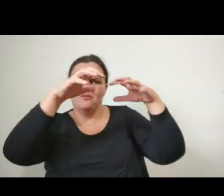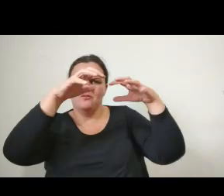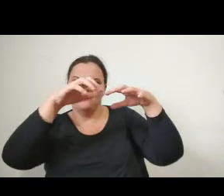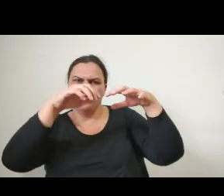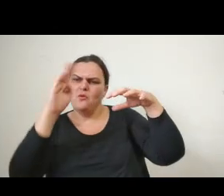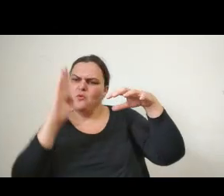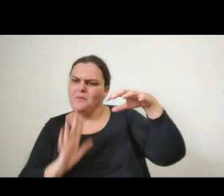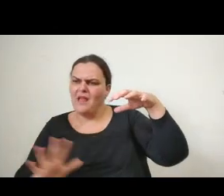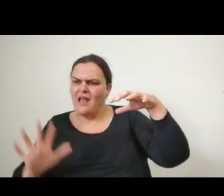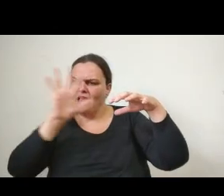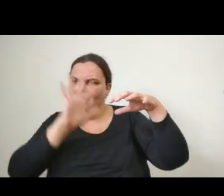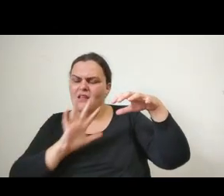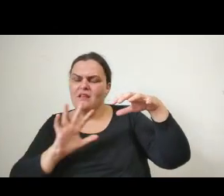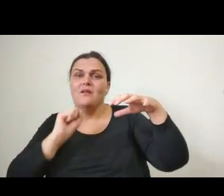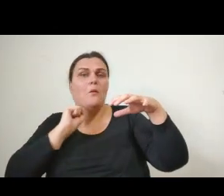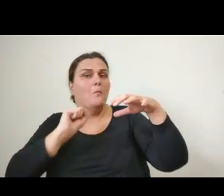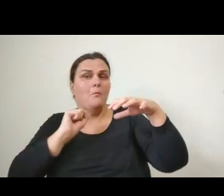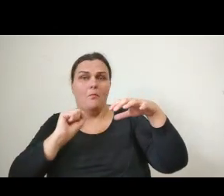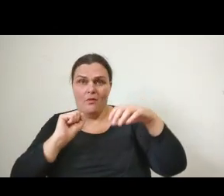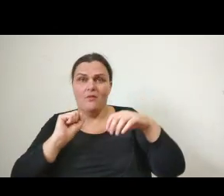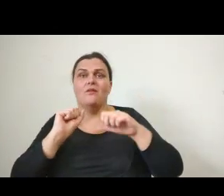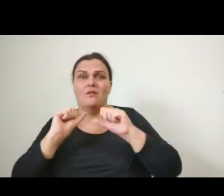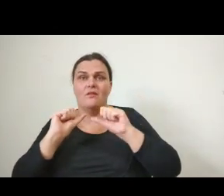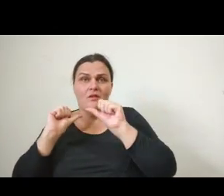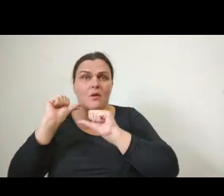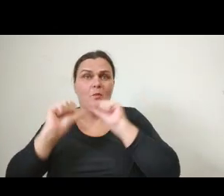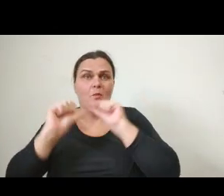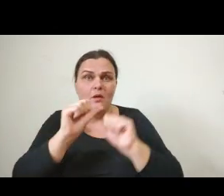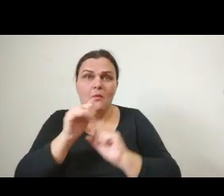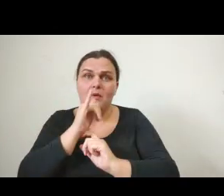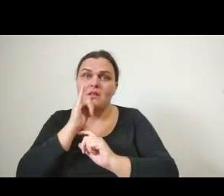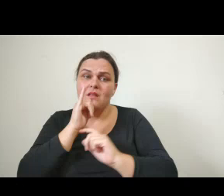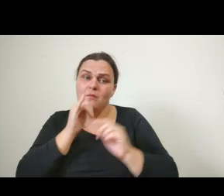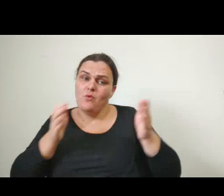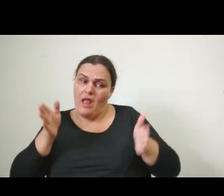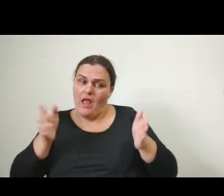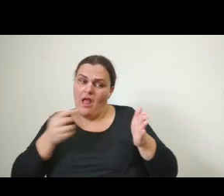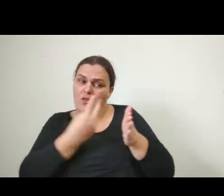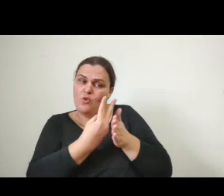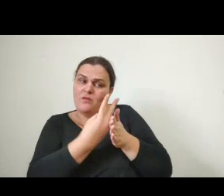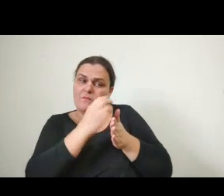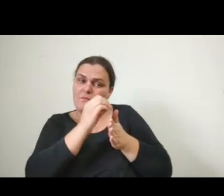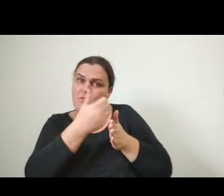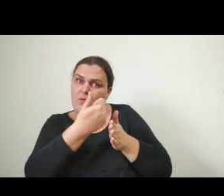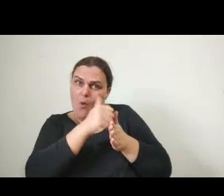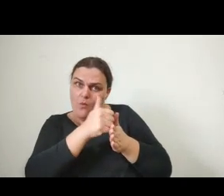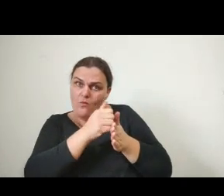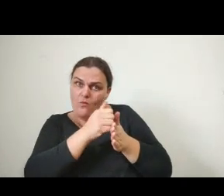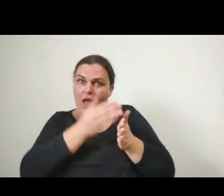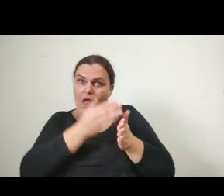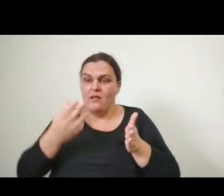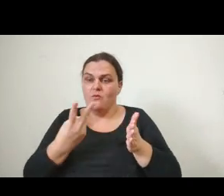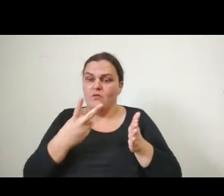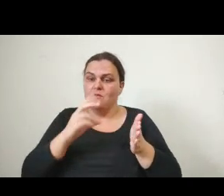né, do ano de 2011 a 2040, 2041 a